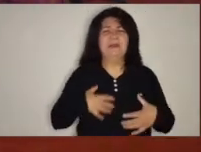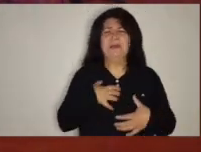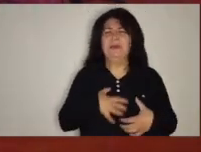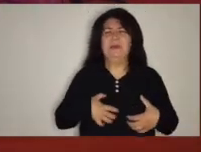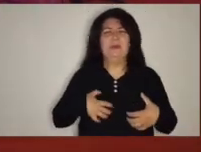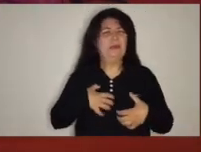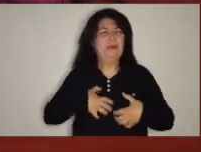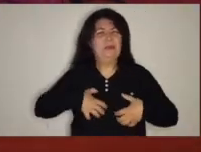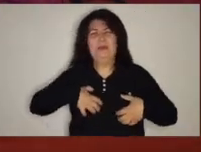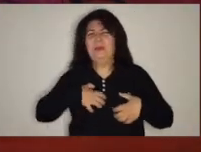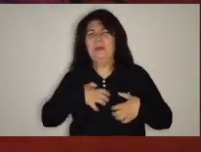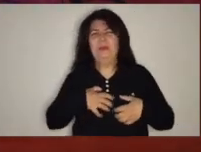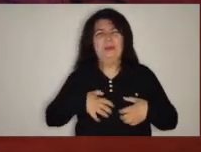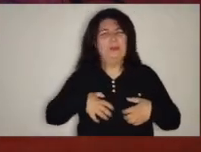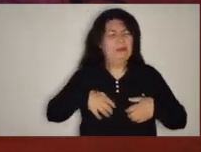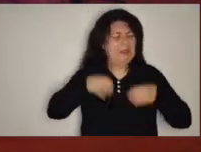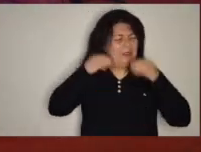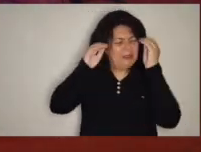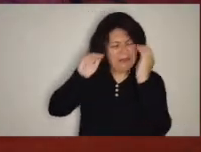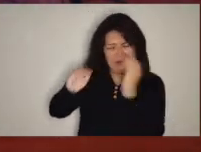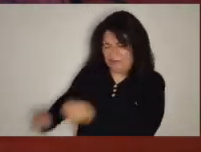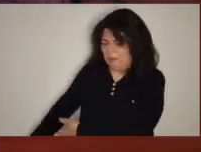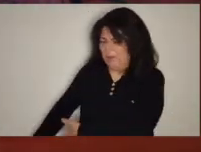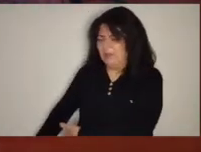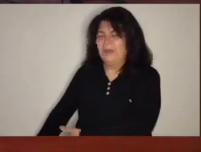afundei meus barcos no